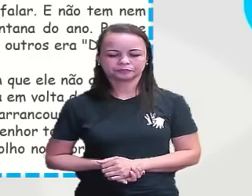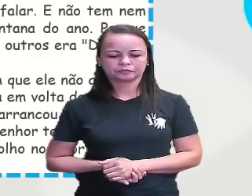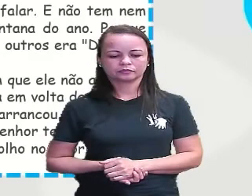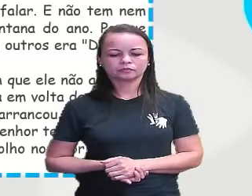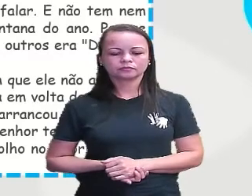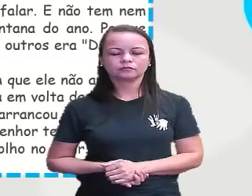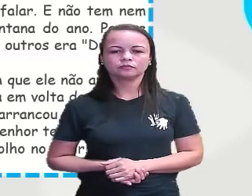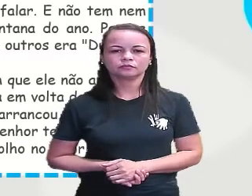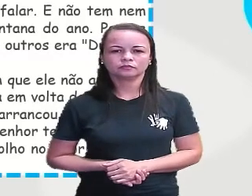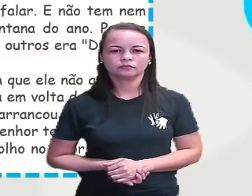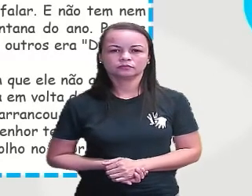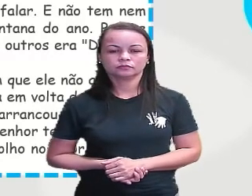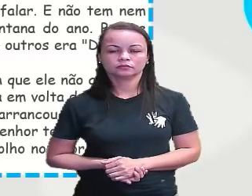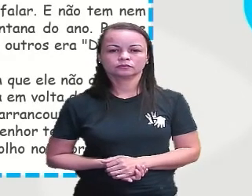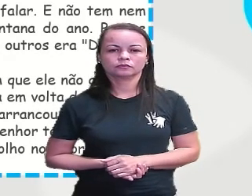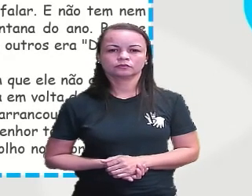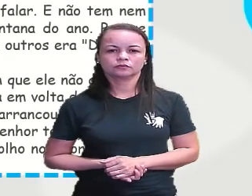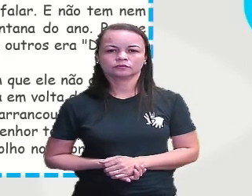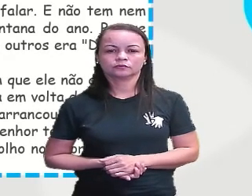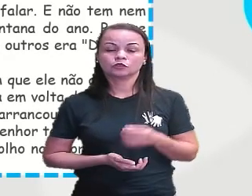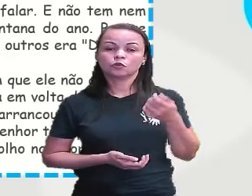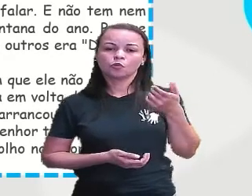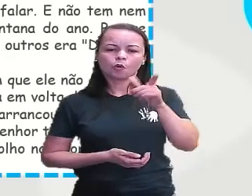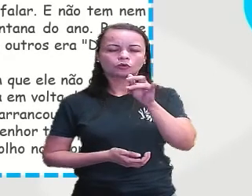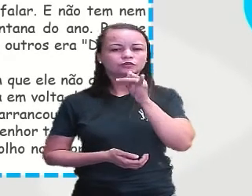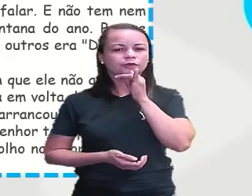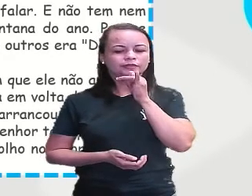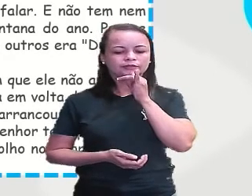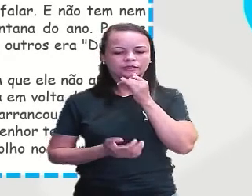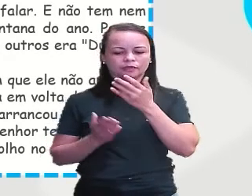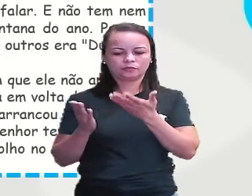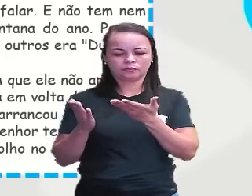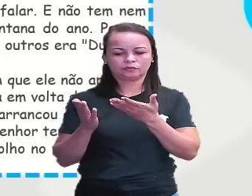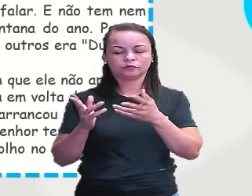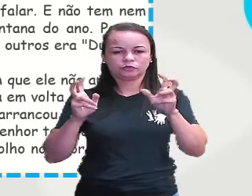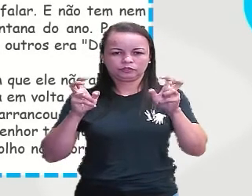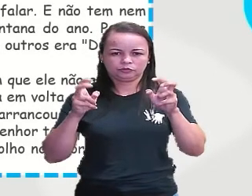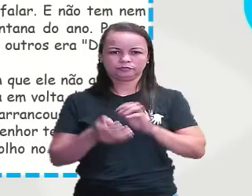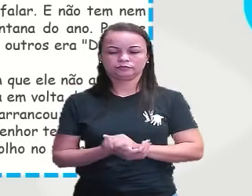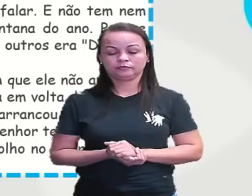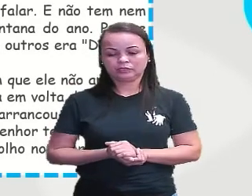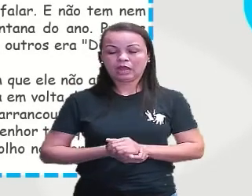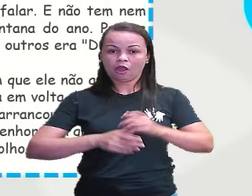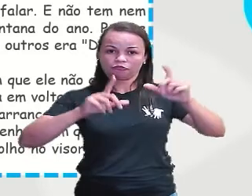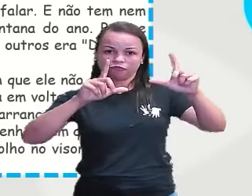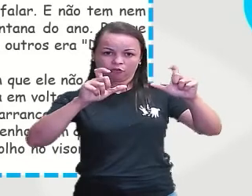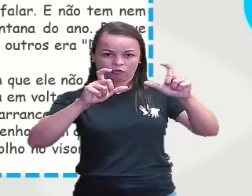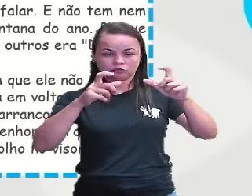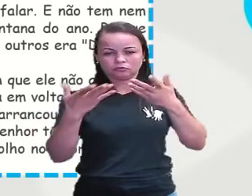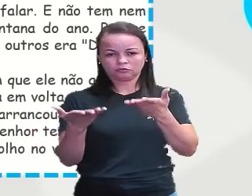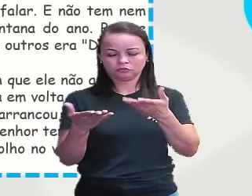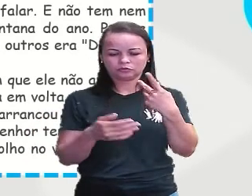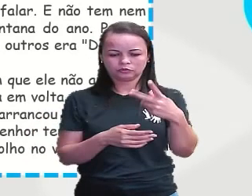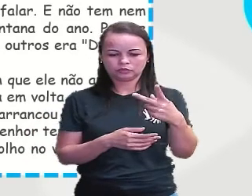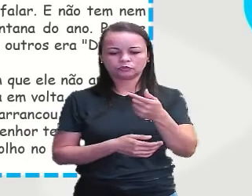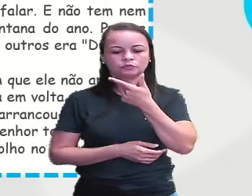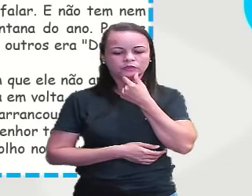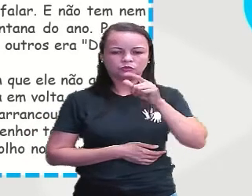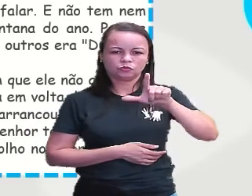continuar. Outro exemplo aqui, o título, a foto também dele, tá? De Luiz Fernando